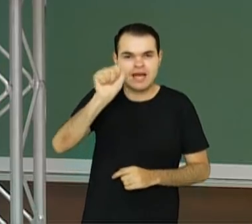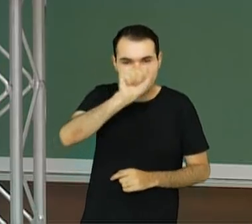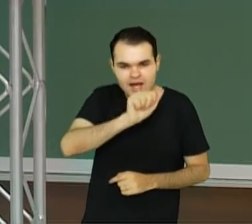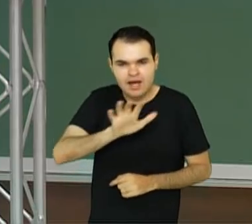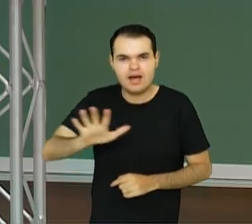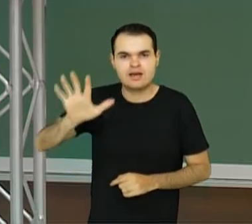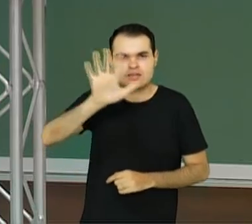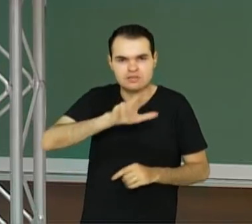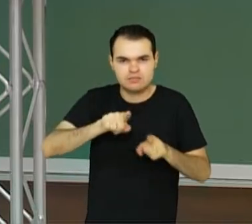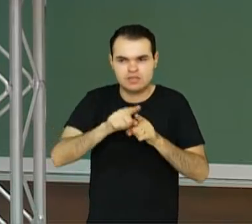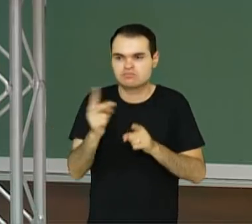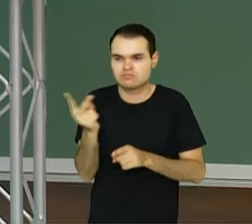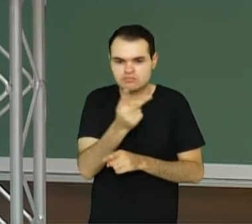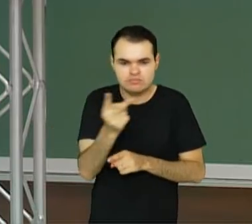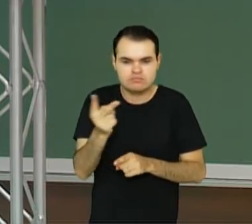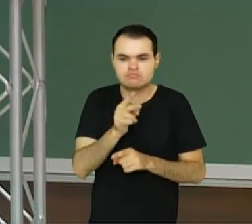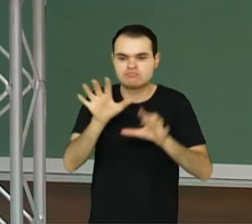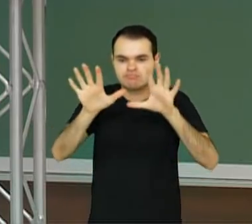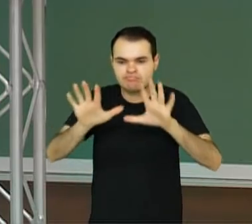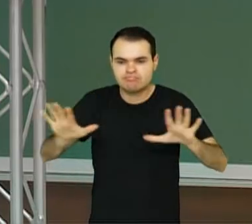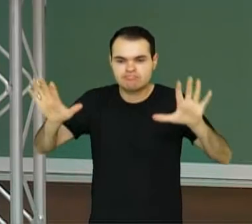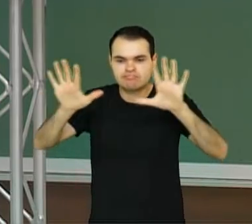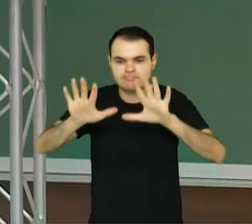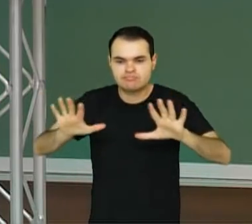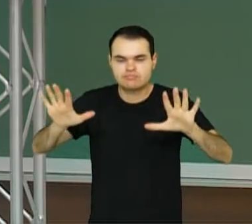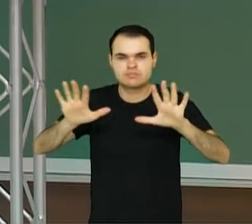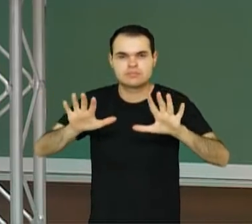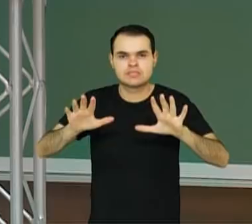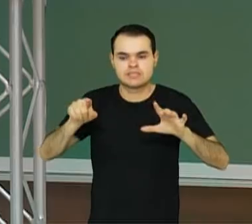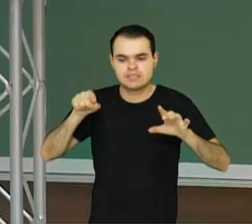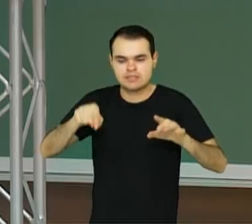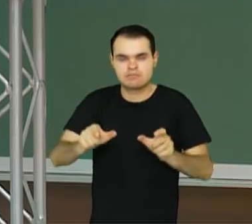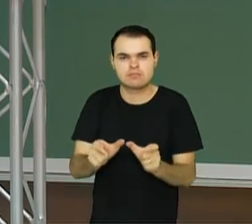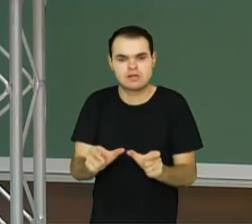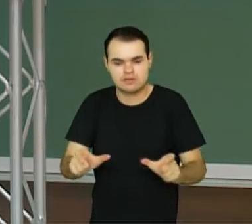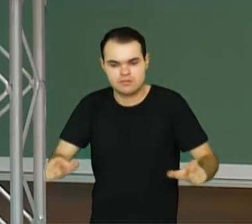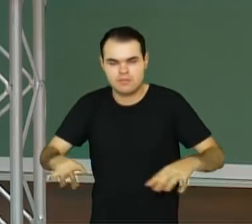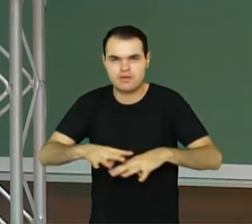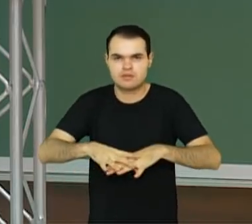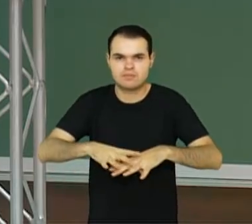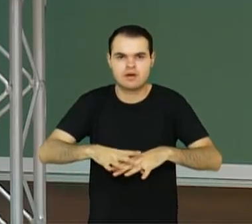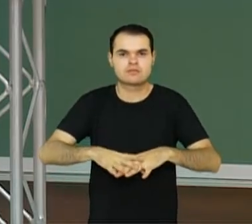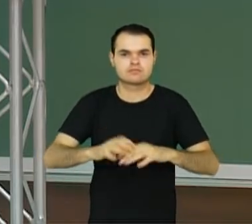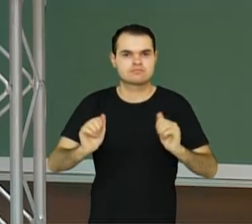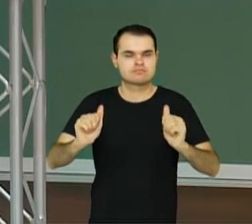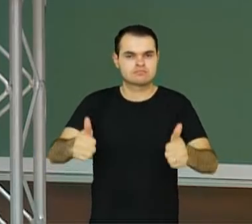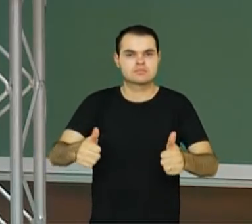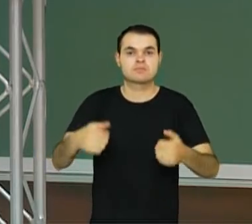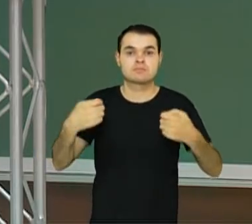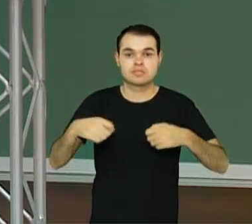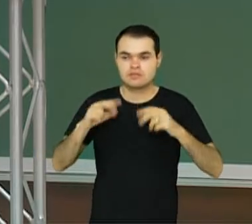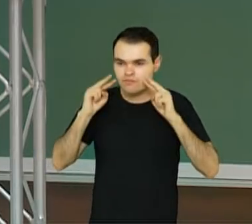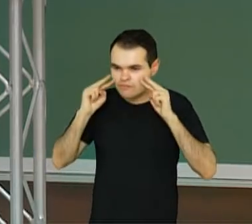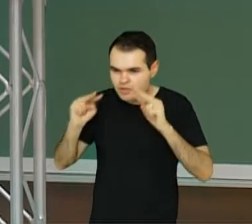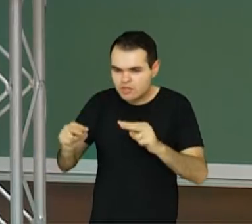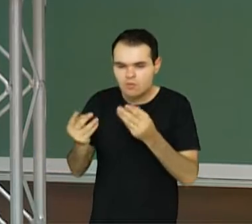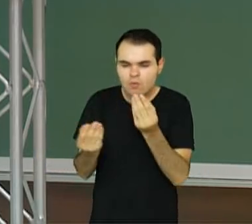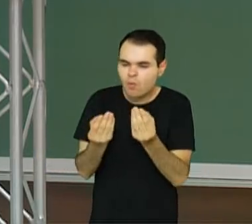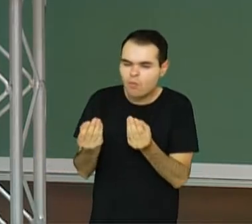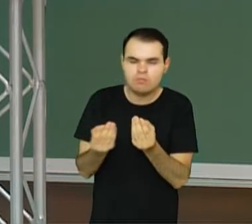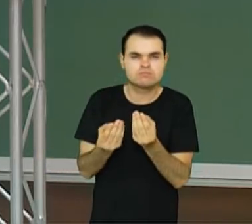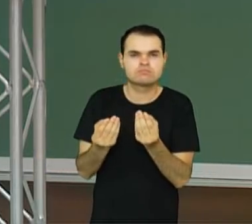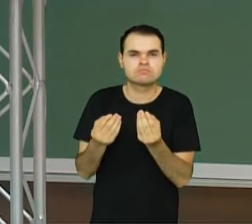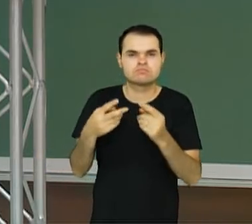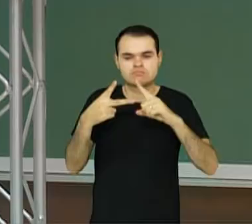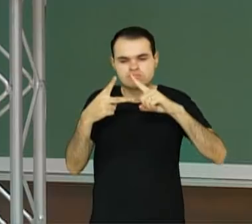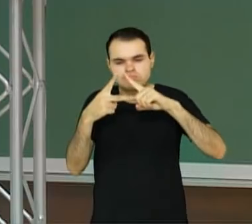conteúdo é você pensar que, se eu generalizar as informações sobre comprimento, sobre largura, medida de diagonal, né,